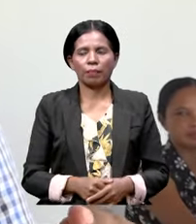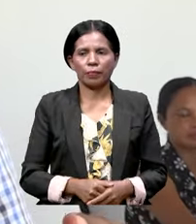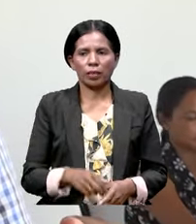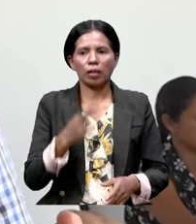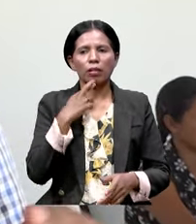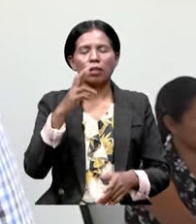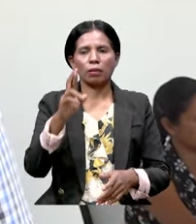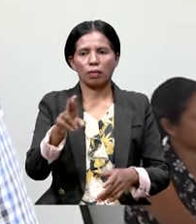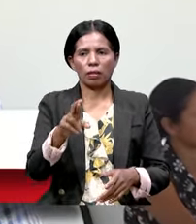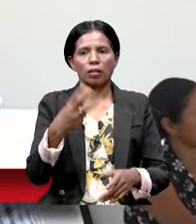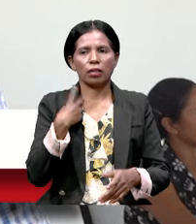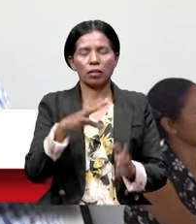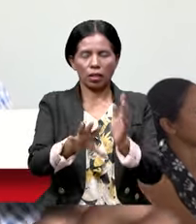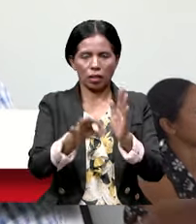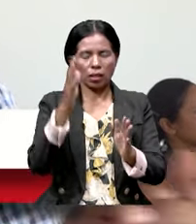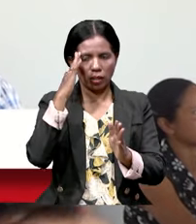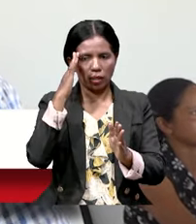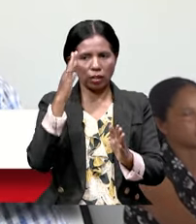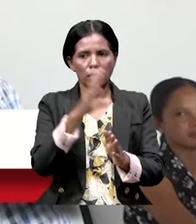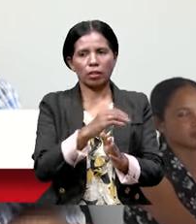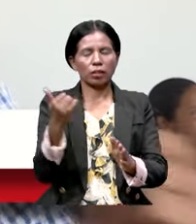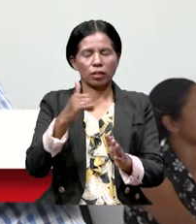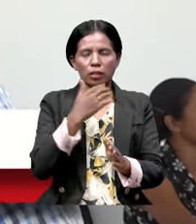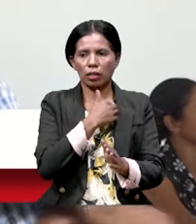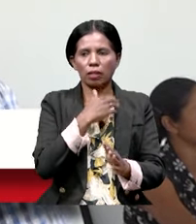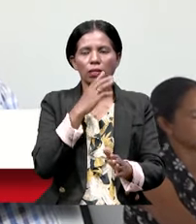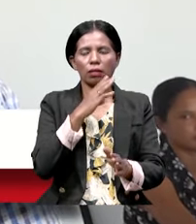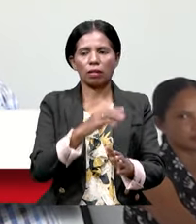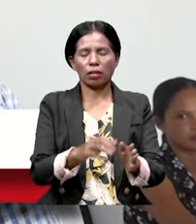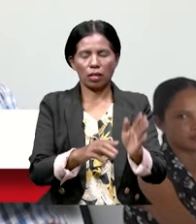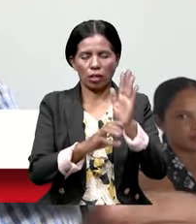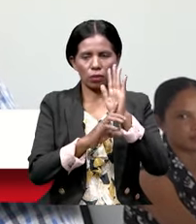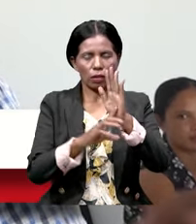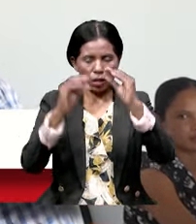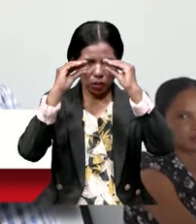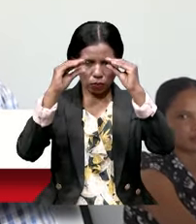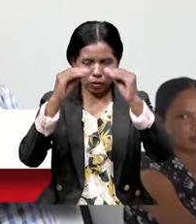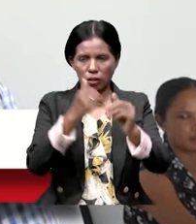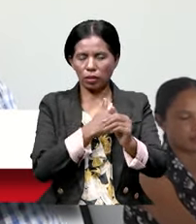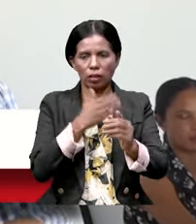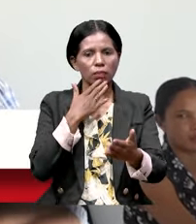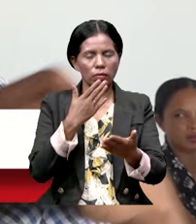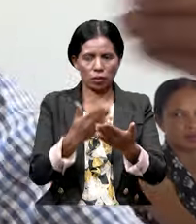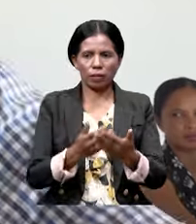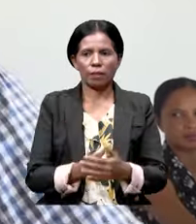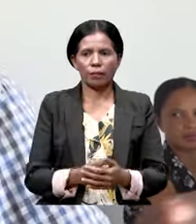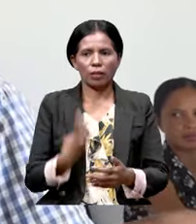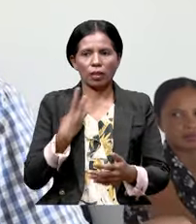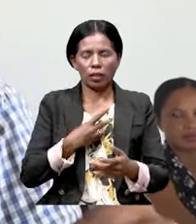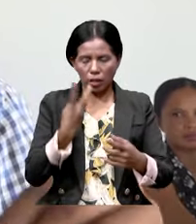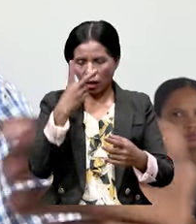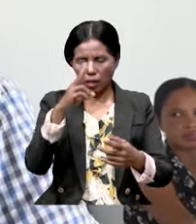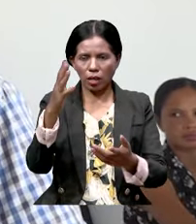resposta ne automaticamente te hetan na kata se sir sa kulia dia antan metodo ne sidau dia metodo ne sidau pas antan ita fila fila